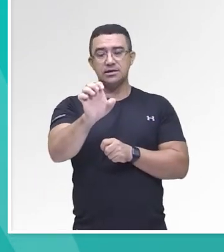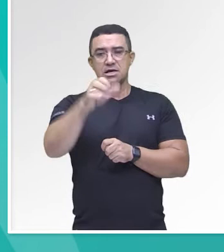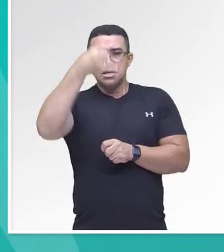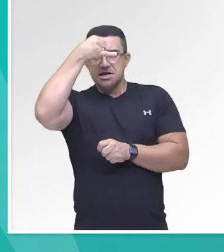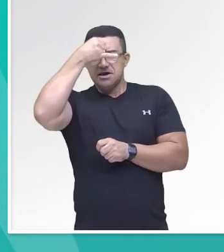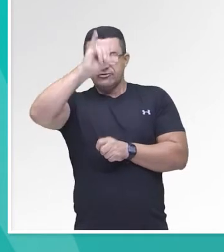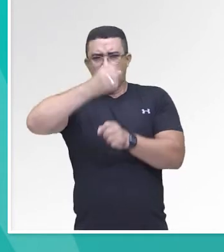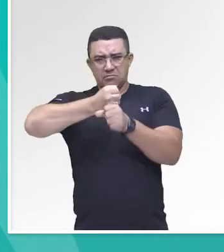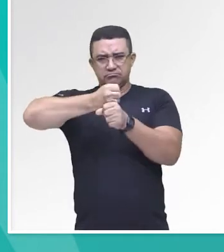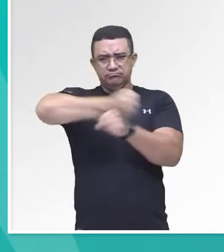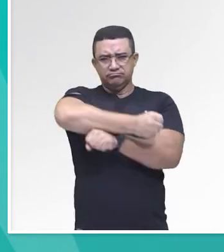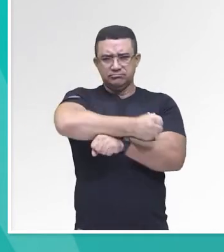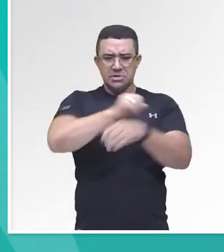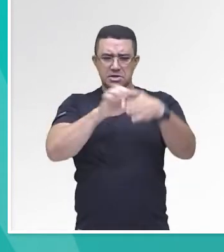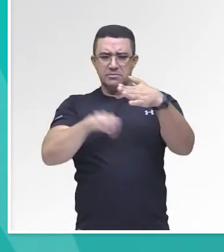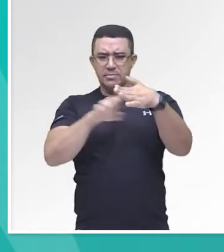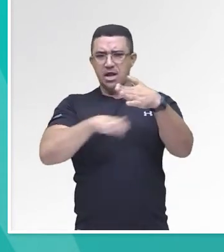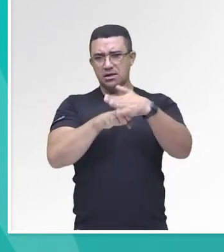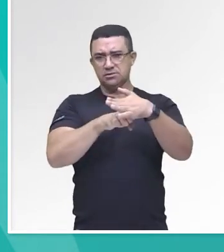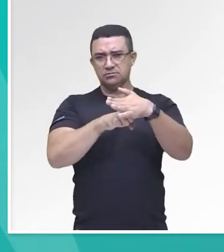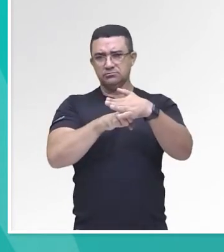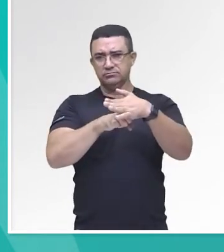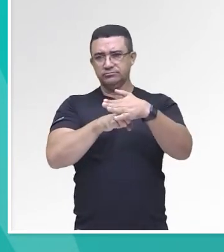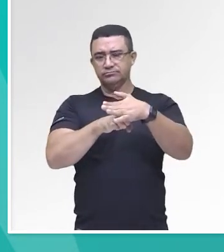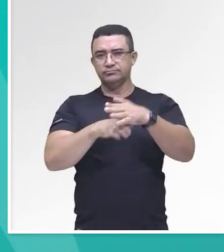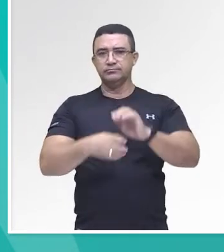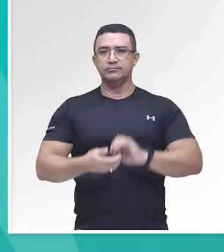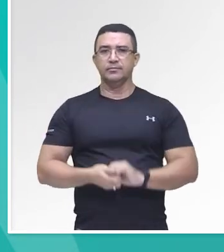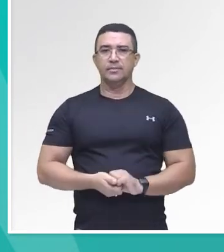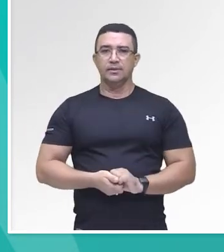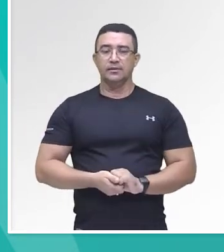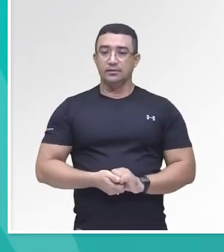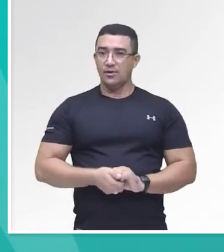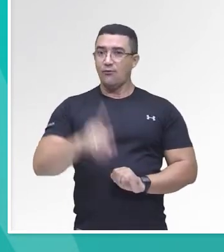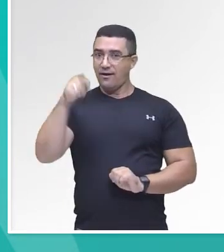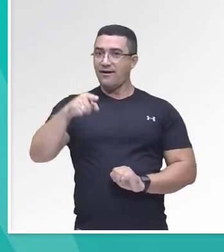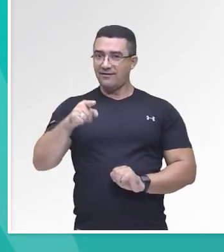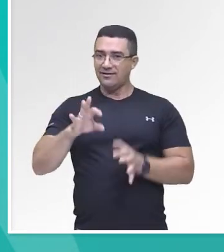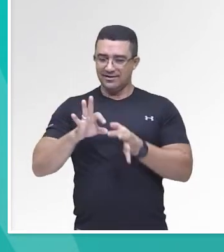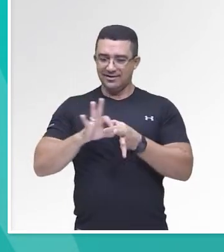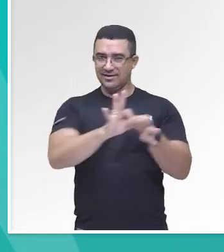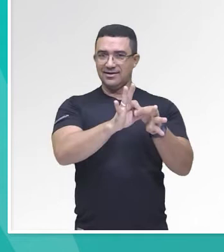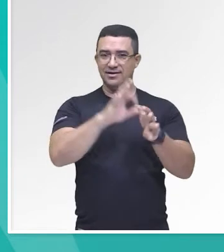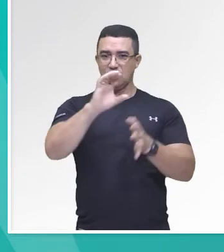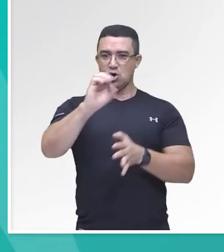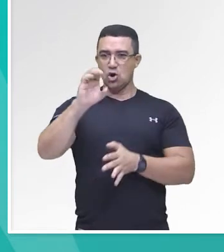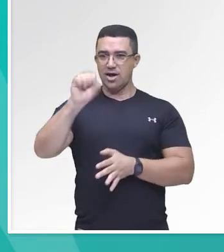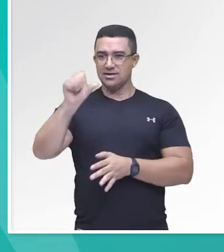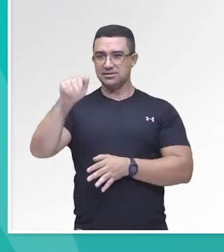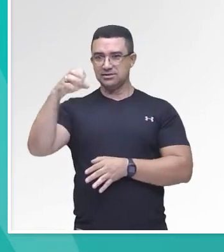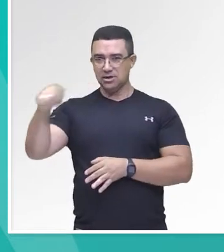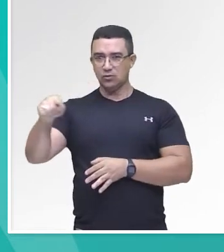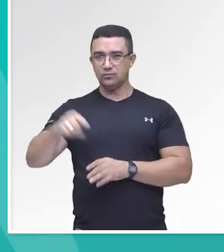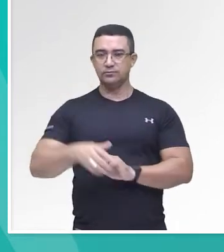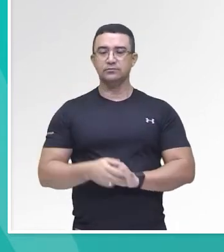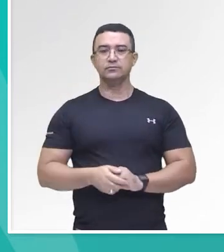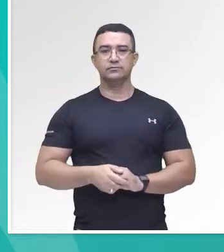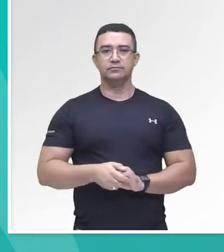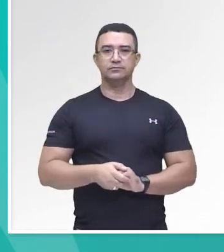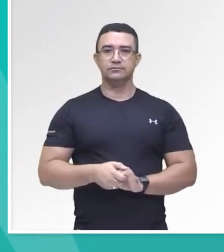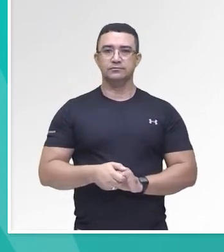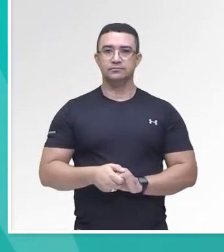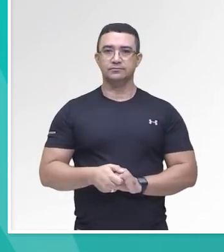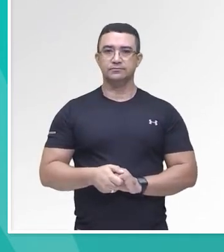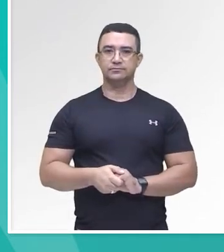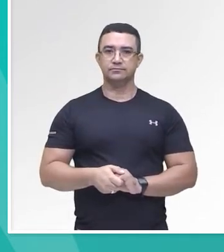empresas sobre os infantes. Eis aí um processo coesivo, né? Essa proibição é importante para duas